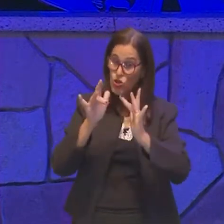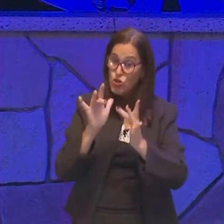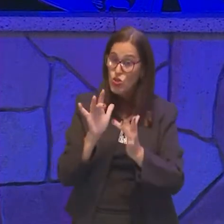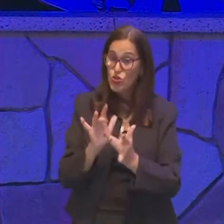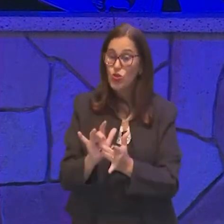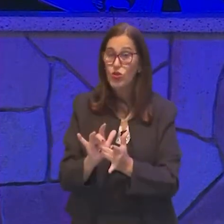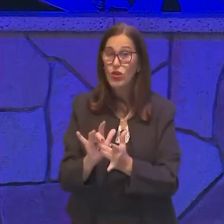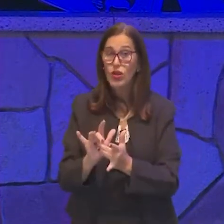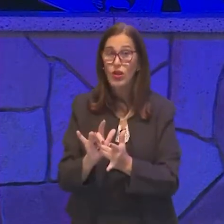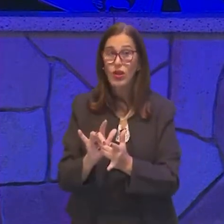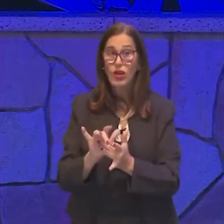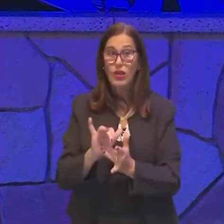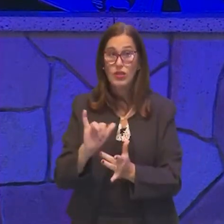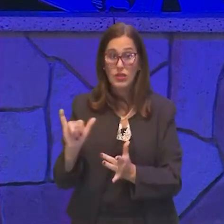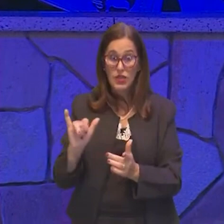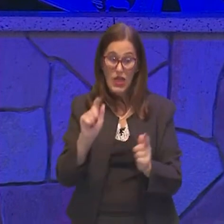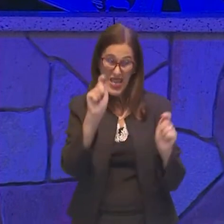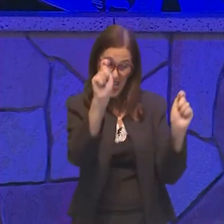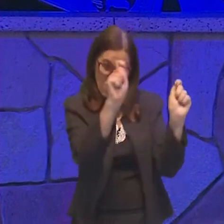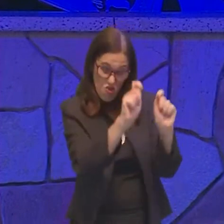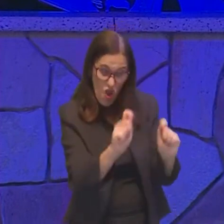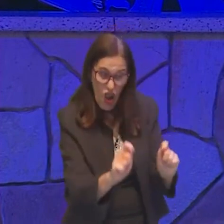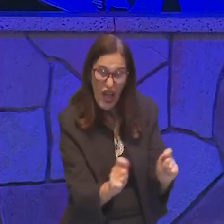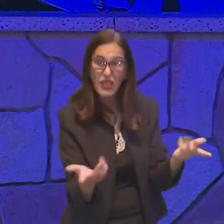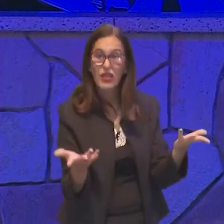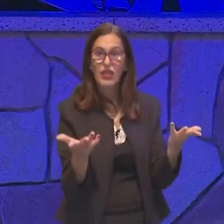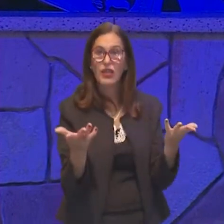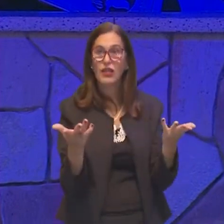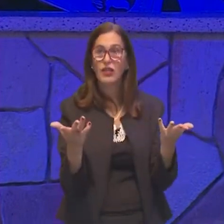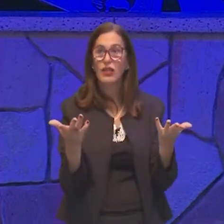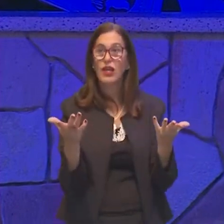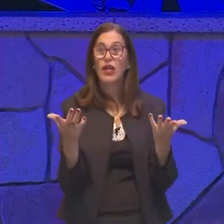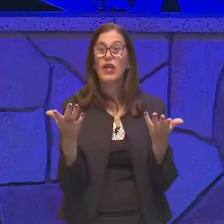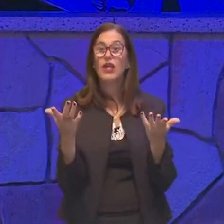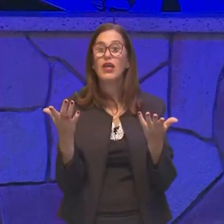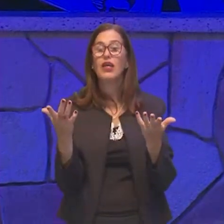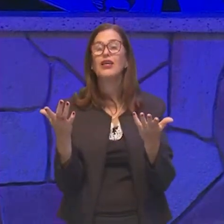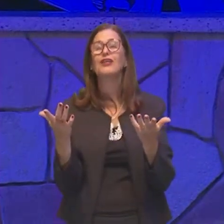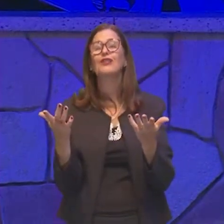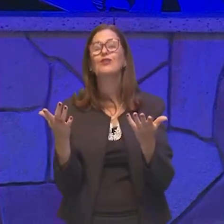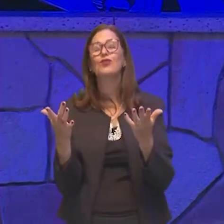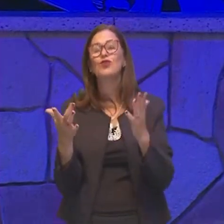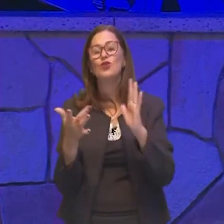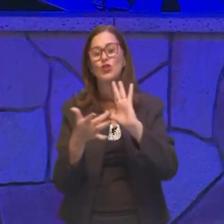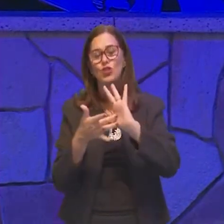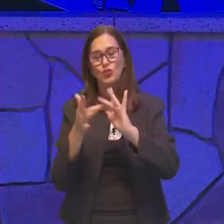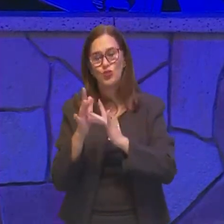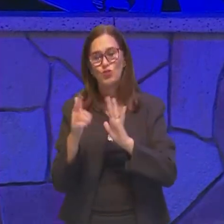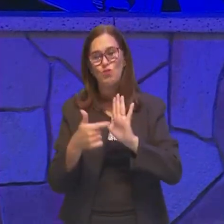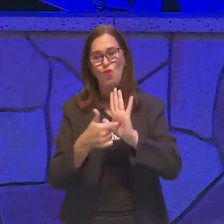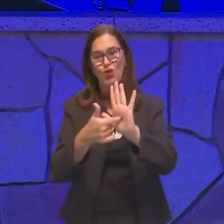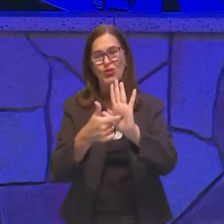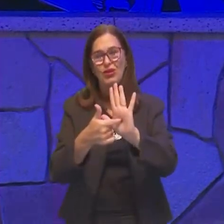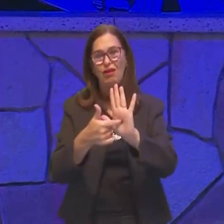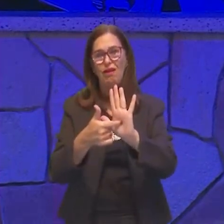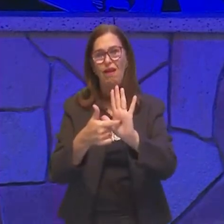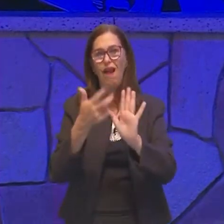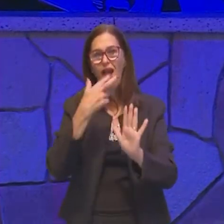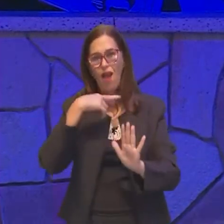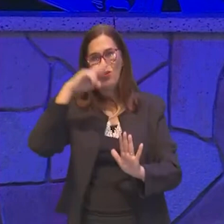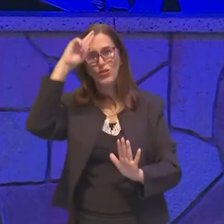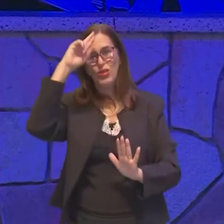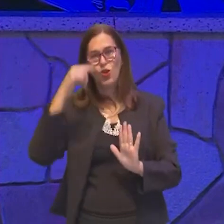se entendendo como idolatria, e ele então se coloca aqui como Senhor para nos trazer esta